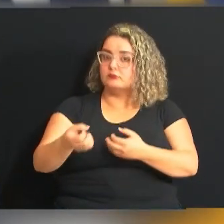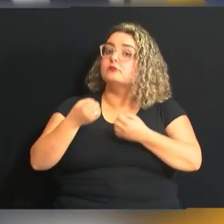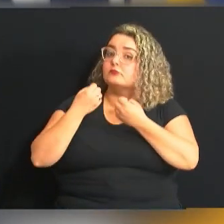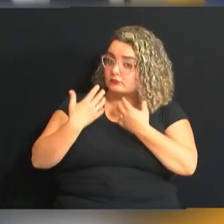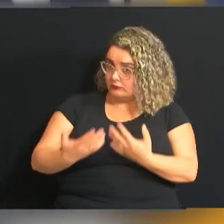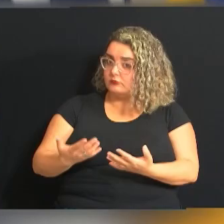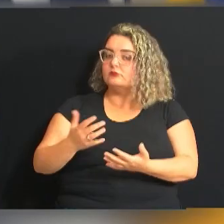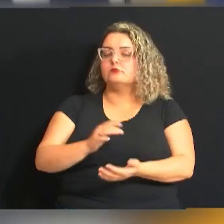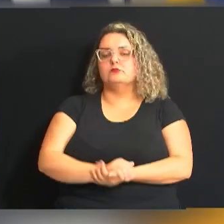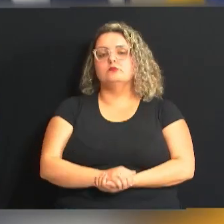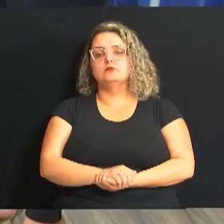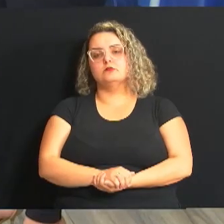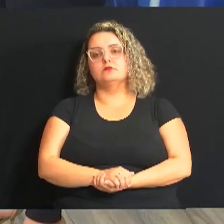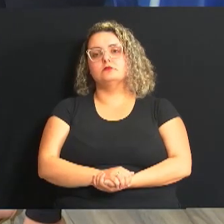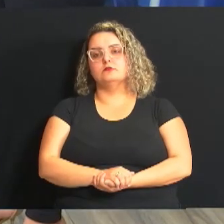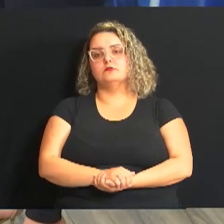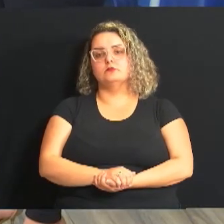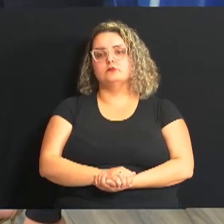largos.